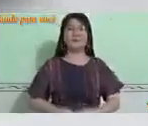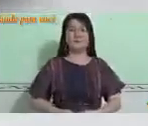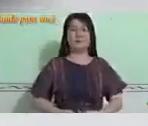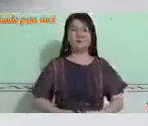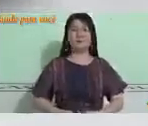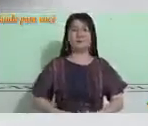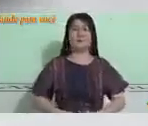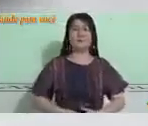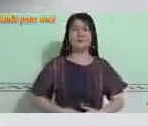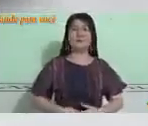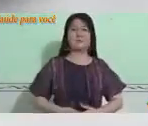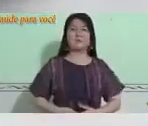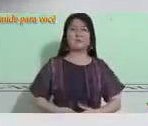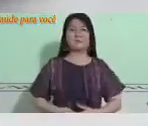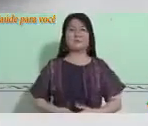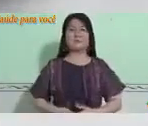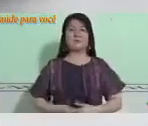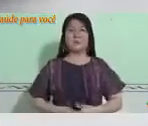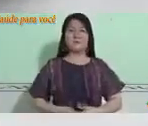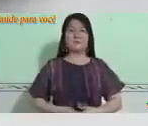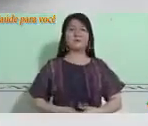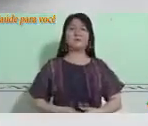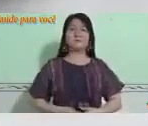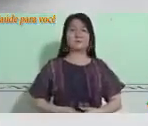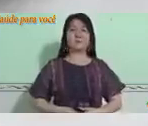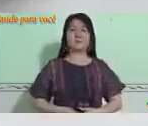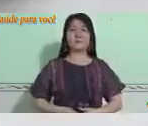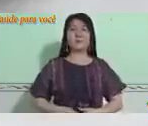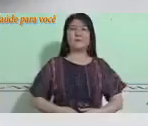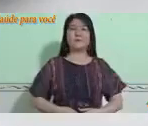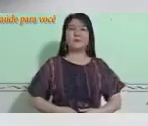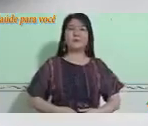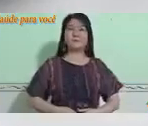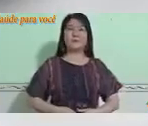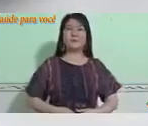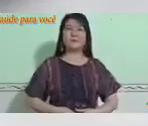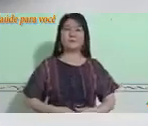para diminuir o desconforto. Conforto do alimento na garganta.